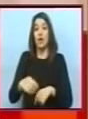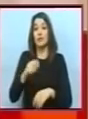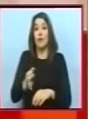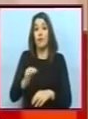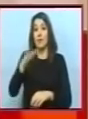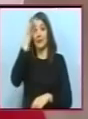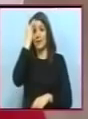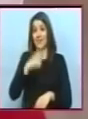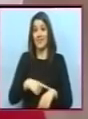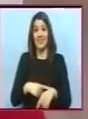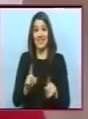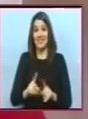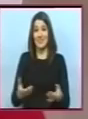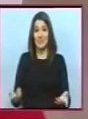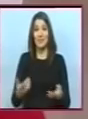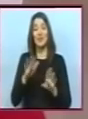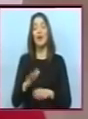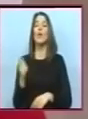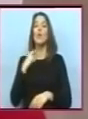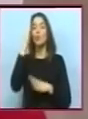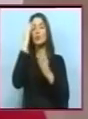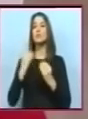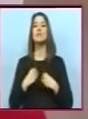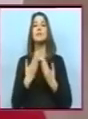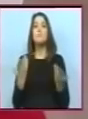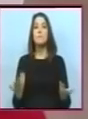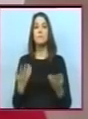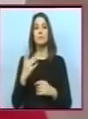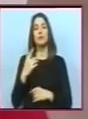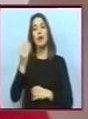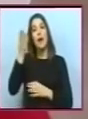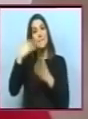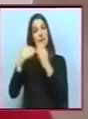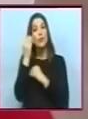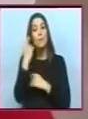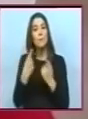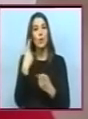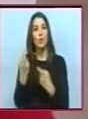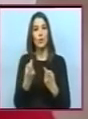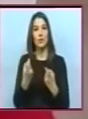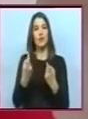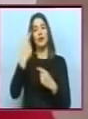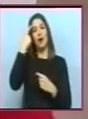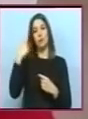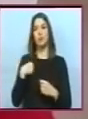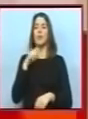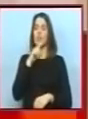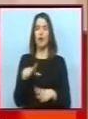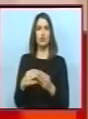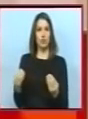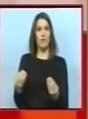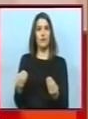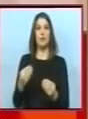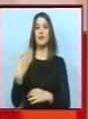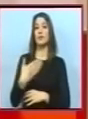Seria. A questão é que aquilo que o curso nos ensina é a procurar, a saber procurar. E, portanto, nós sabemos que existe uma solução. O